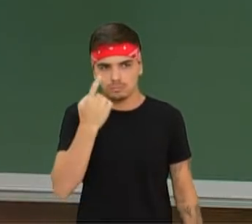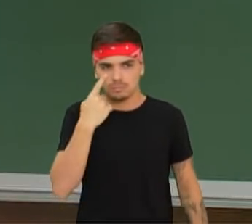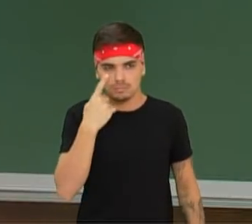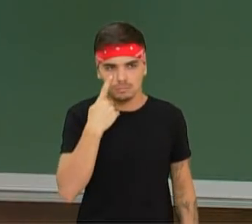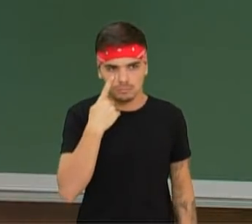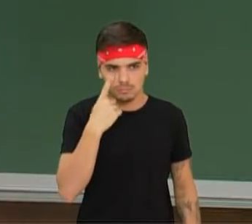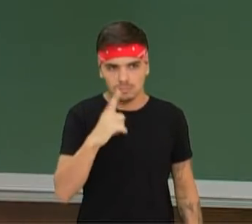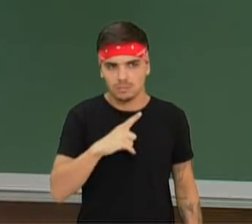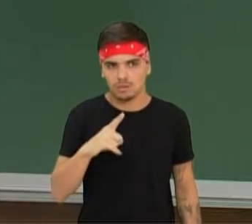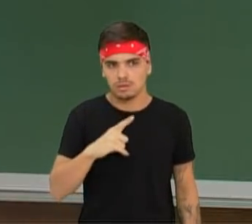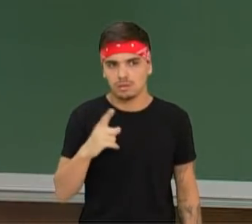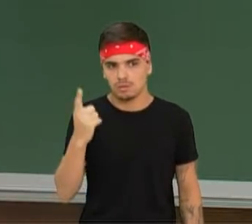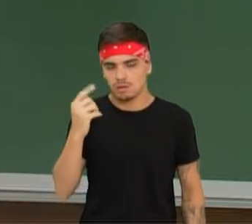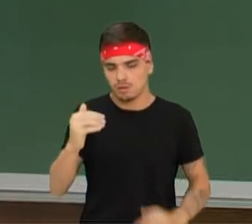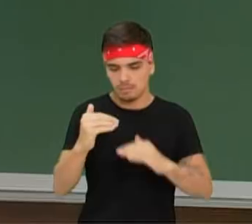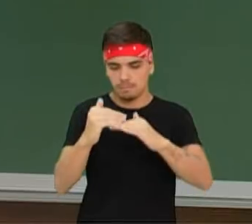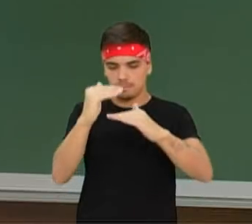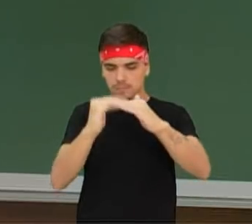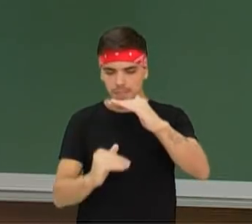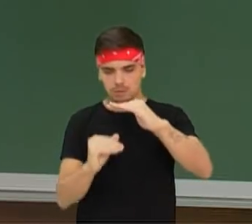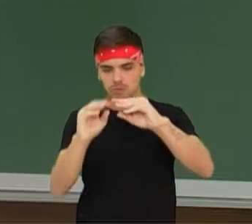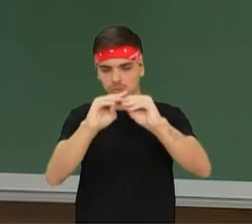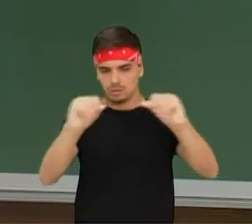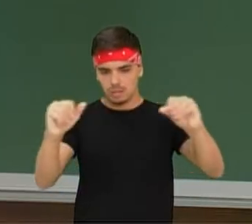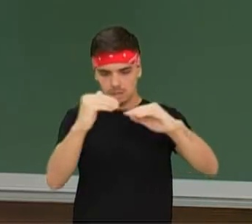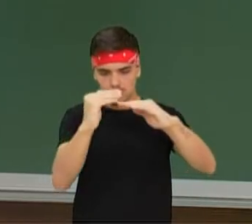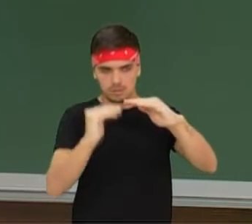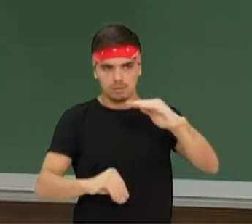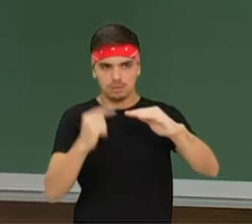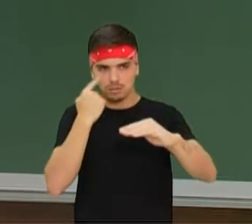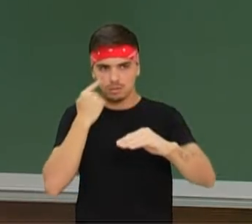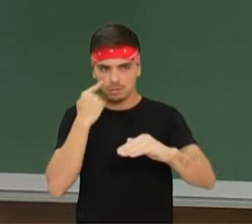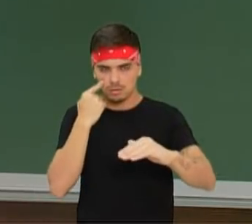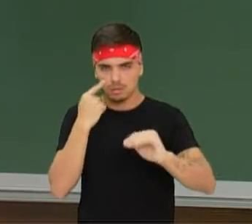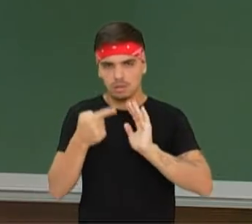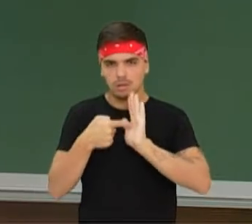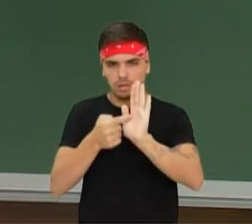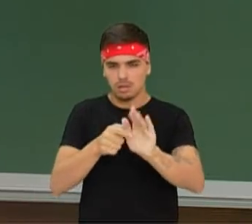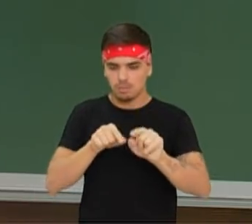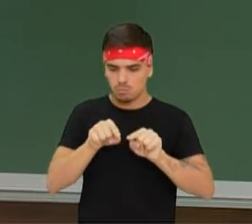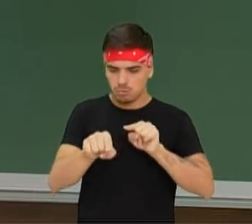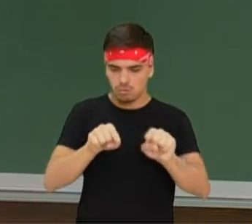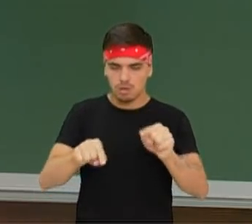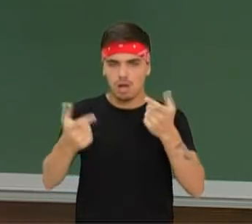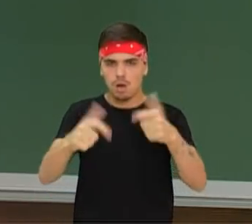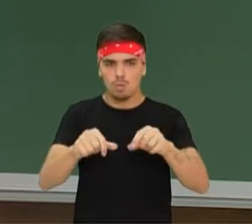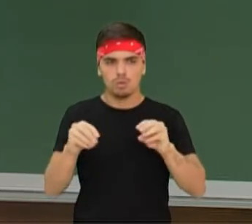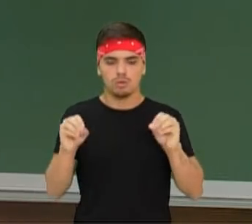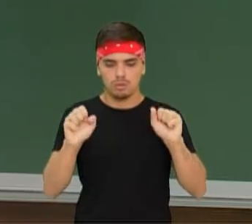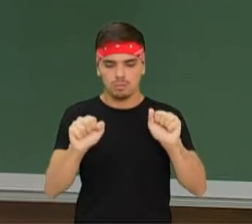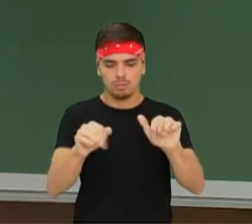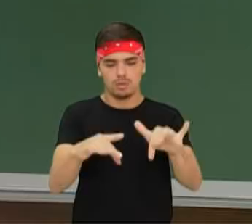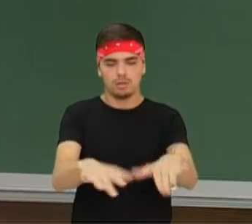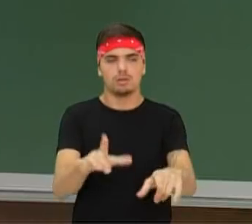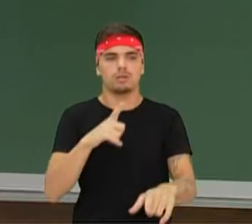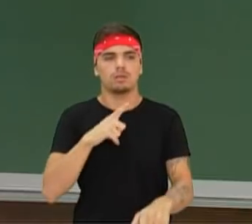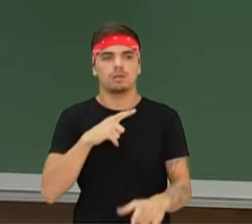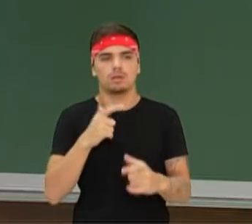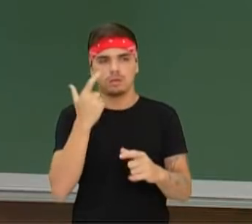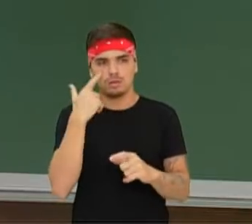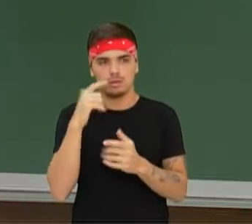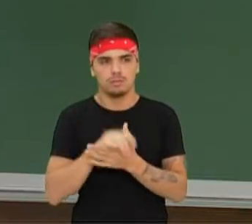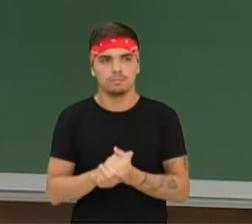drenagem subterrâneo. Então, essas flechinhas indicam por onde a água ela vai escoar. Ela passa por espécies